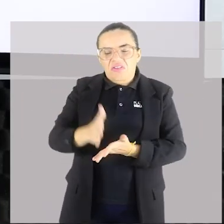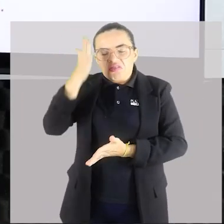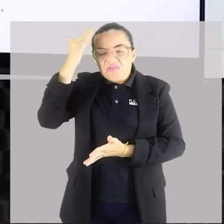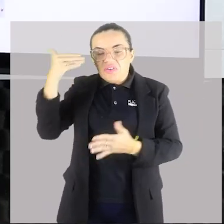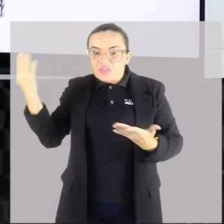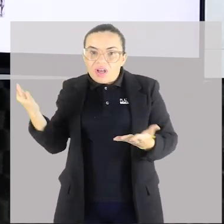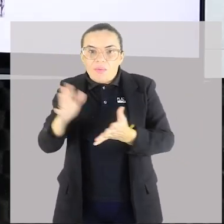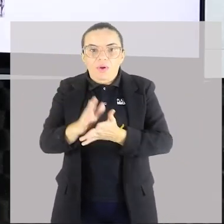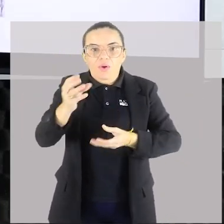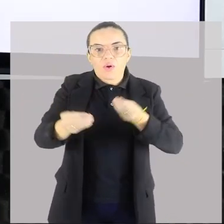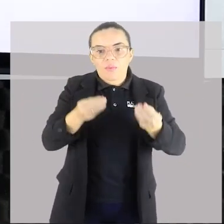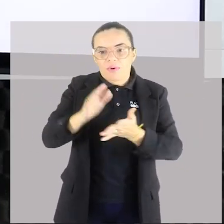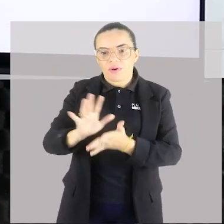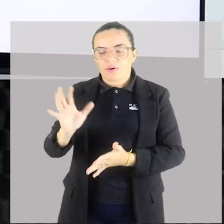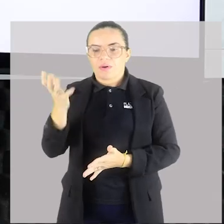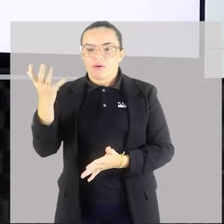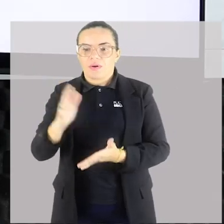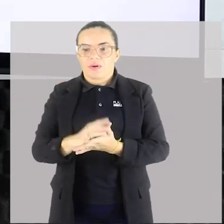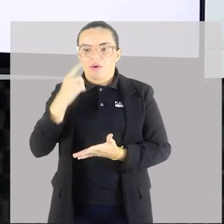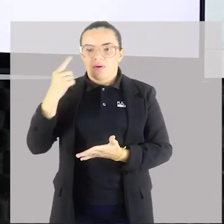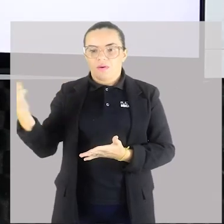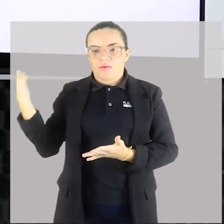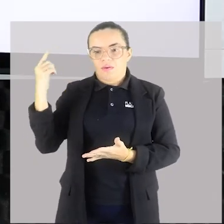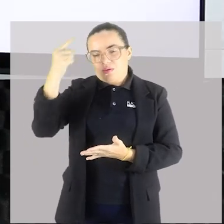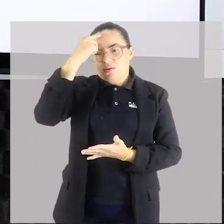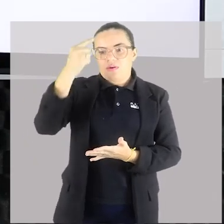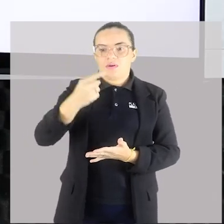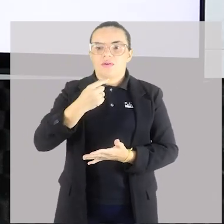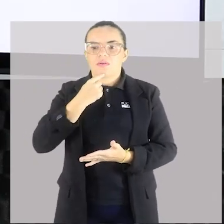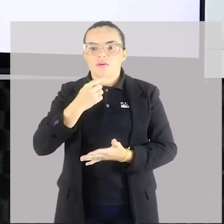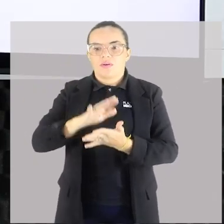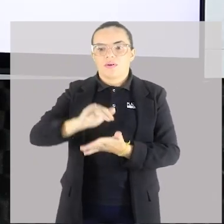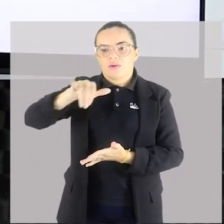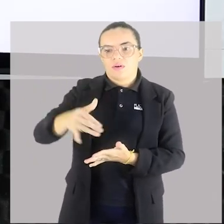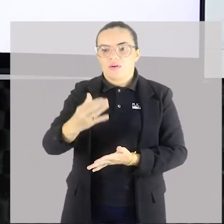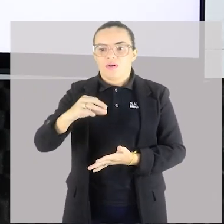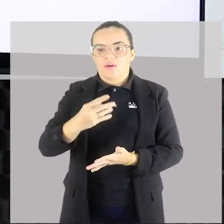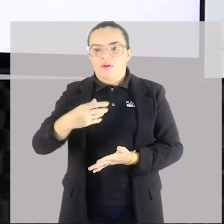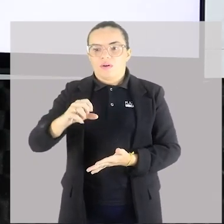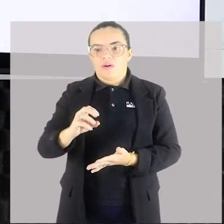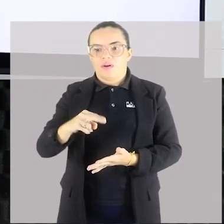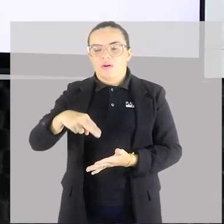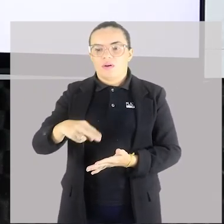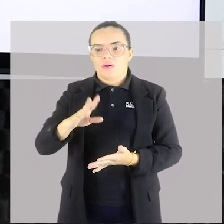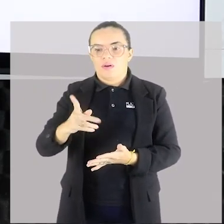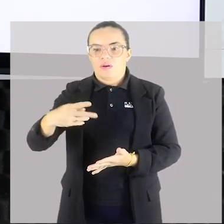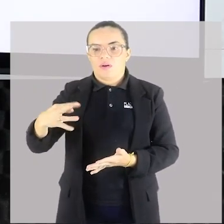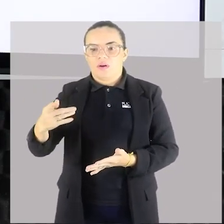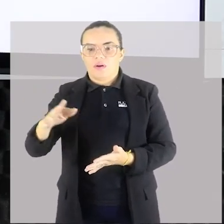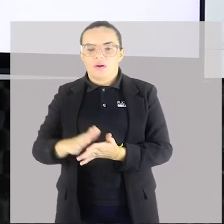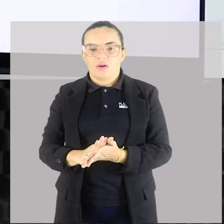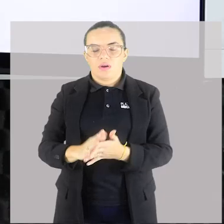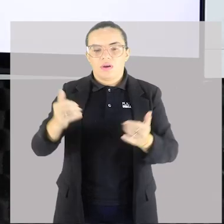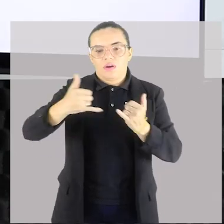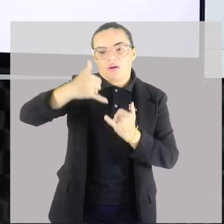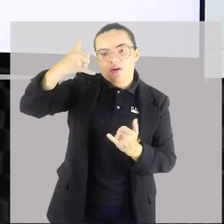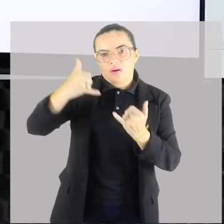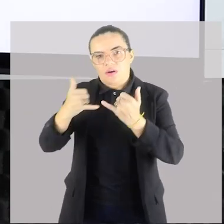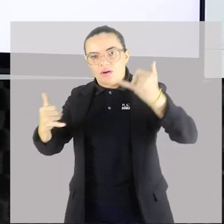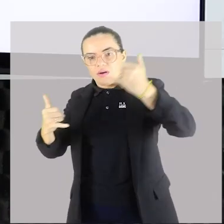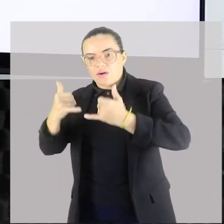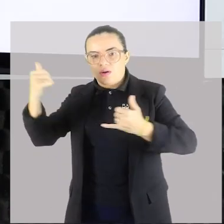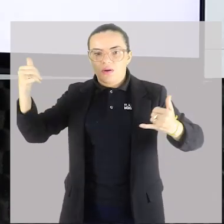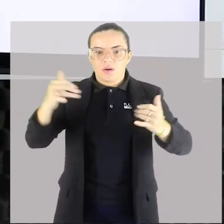mas uma obra deixa eu pegar uma bem aqui, do Jackson Pollock, ela não é feita simplesmente por linhas que parecem aleatórias. Representa um